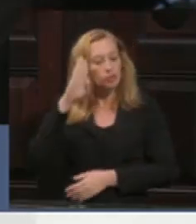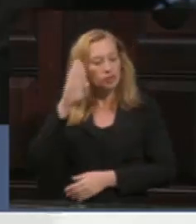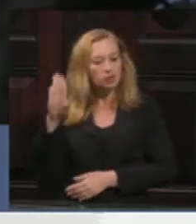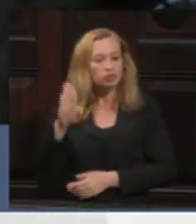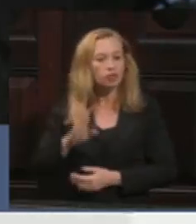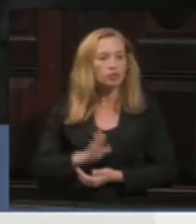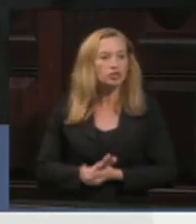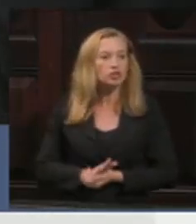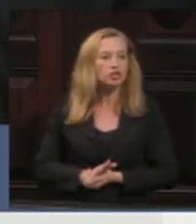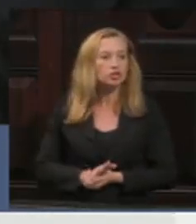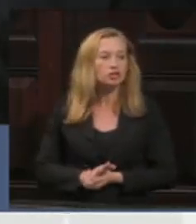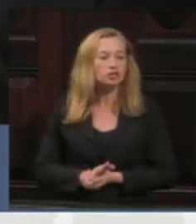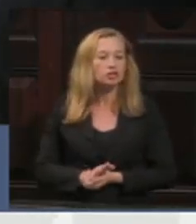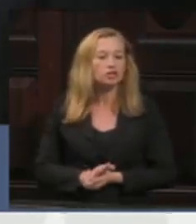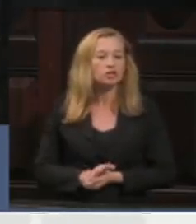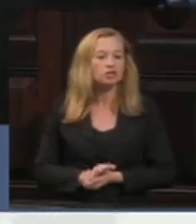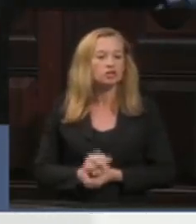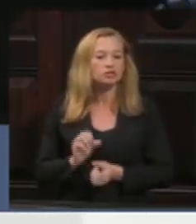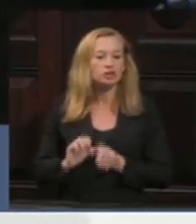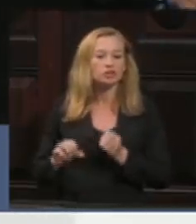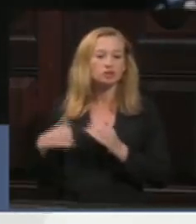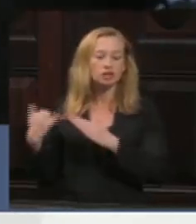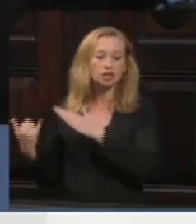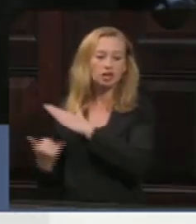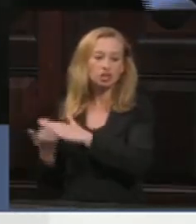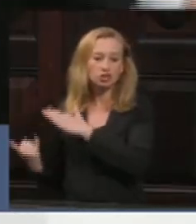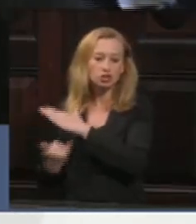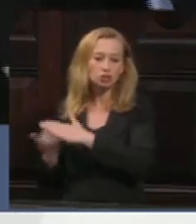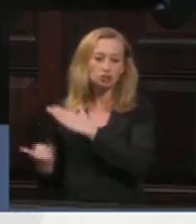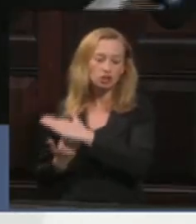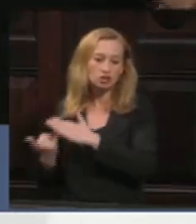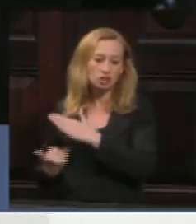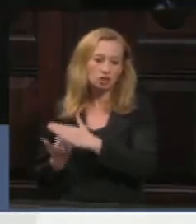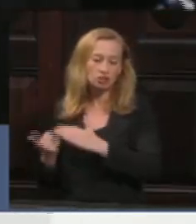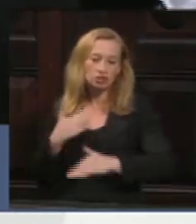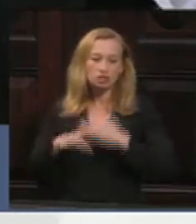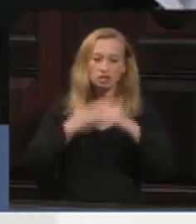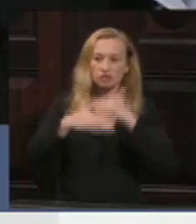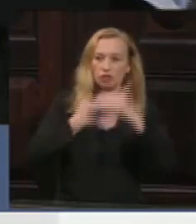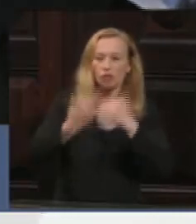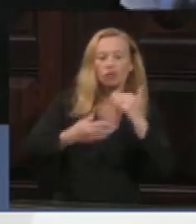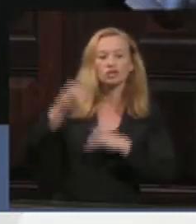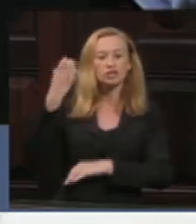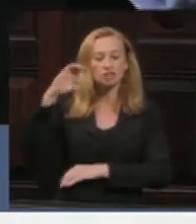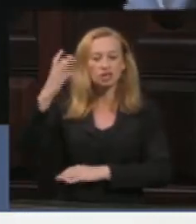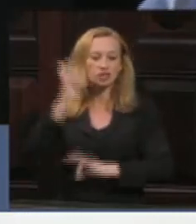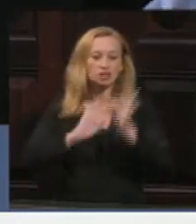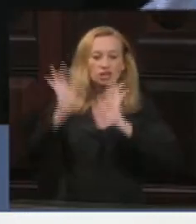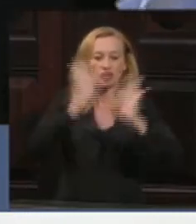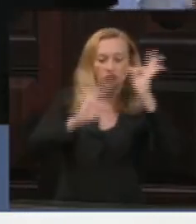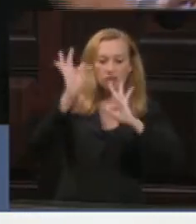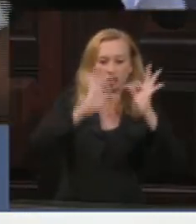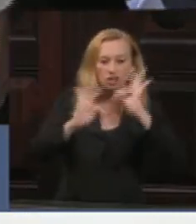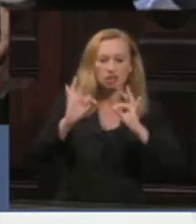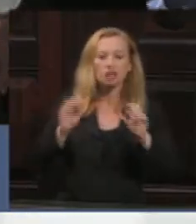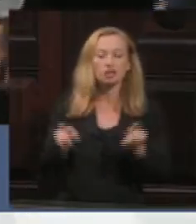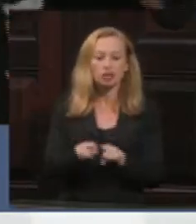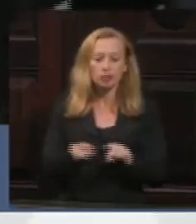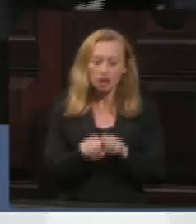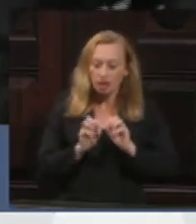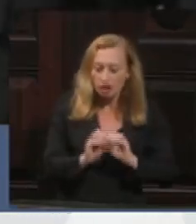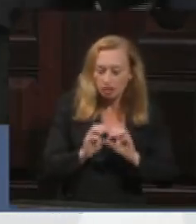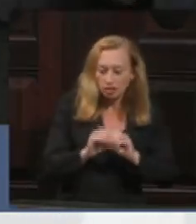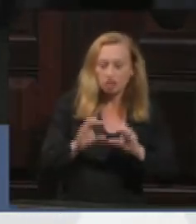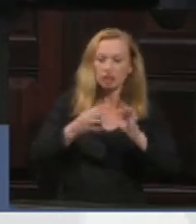uma instituição complexa, que atua em diferentes áreas de ciência, tecnologia, de ensino, especialmente no ensino à distância,